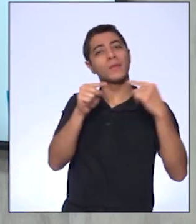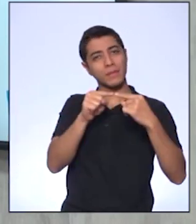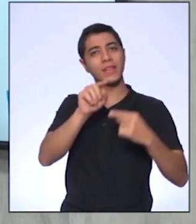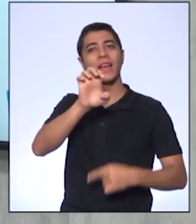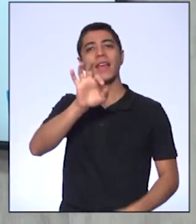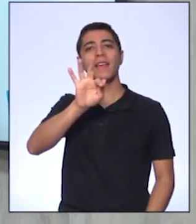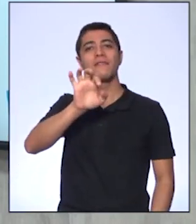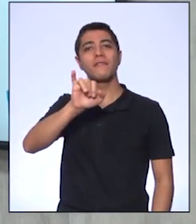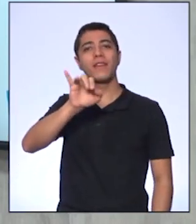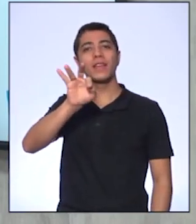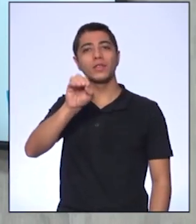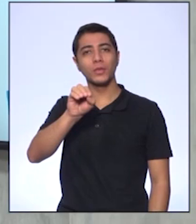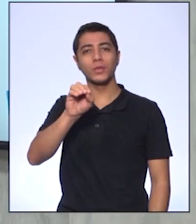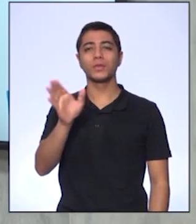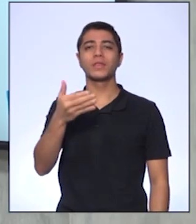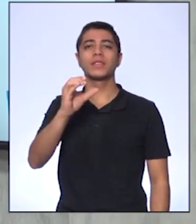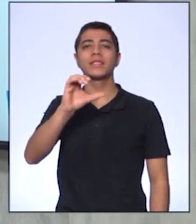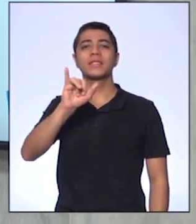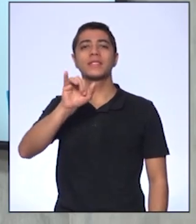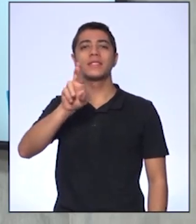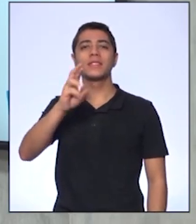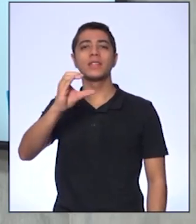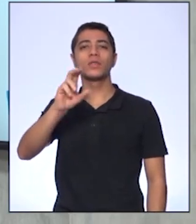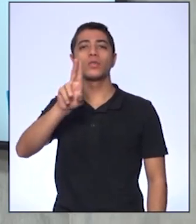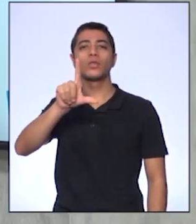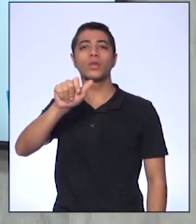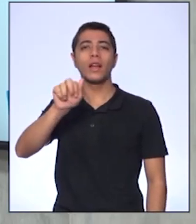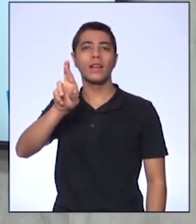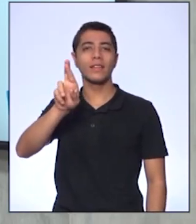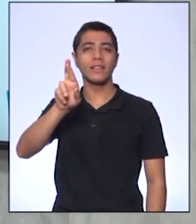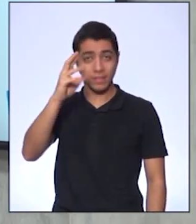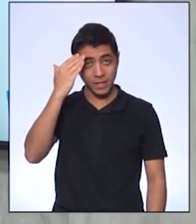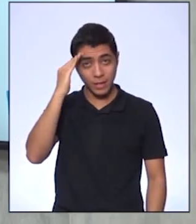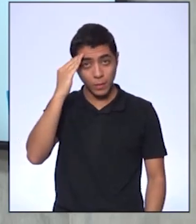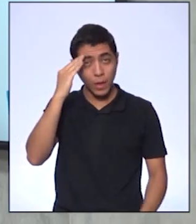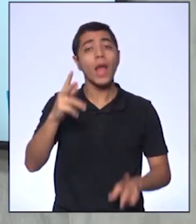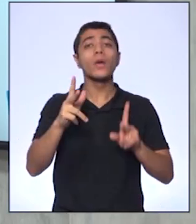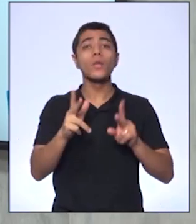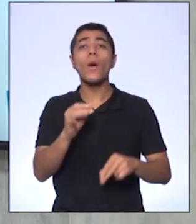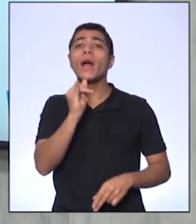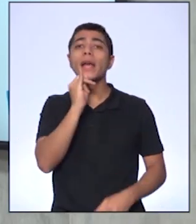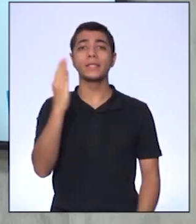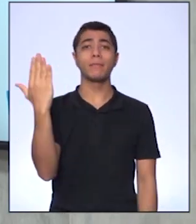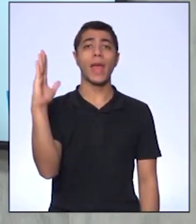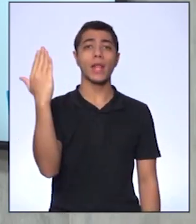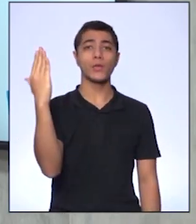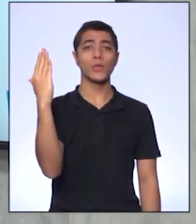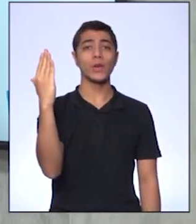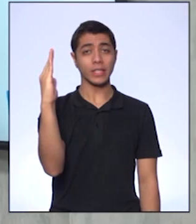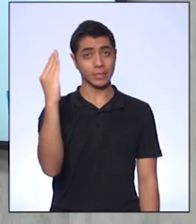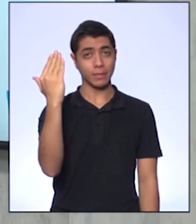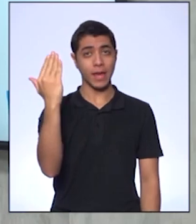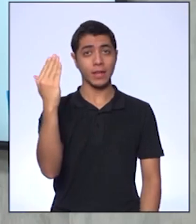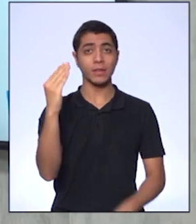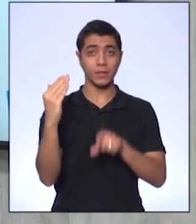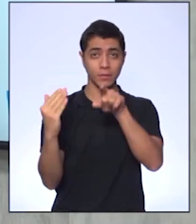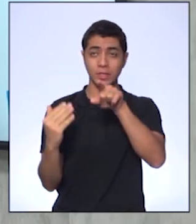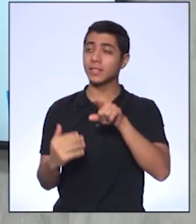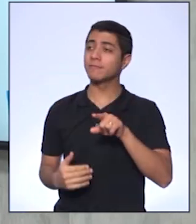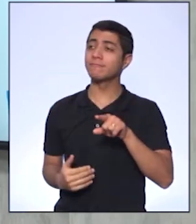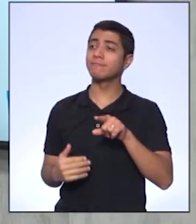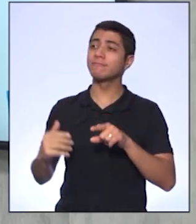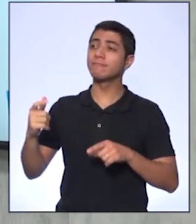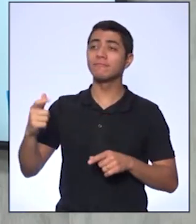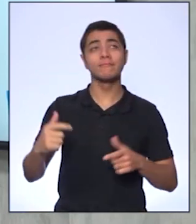funciona? Isso a gente encontra quando a gente faz uma selfie no espelho. Percebe? O resultado disso é um